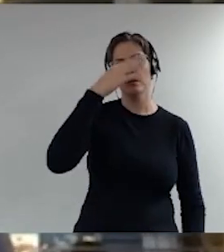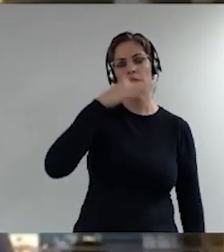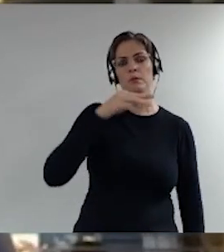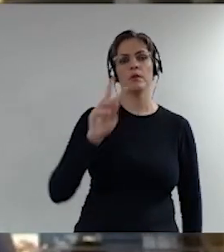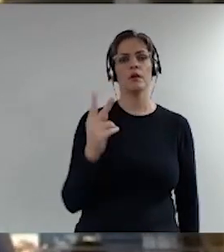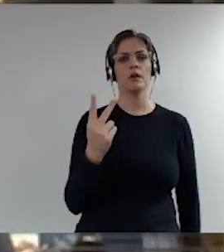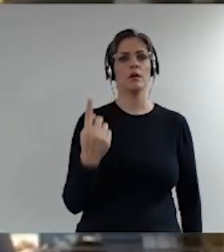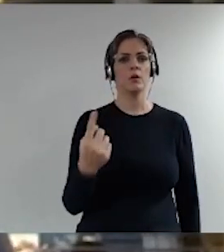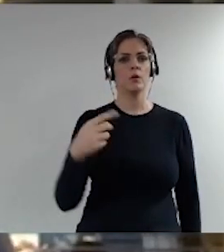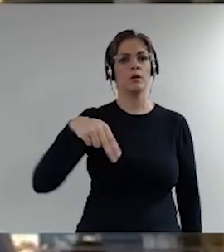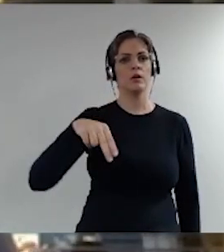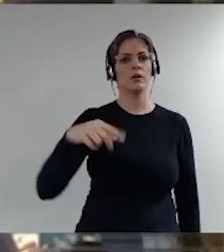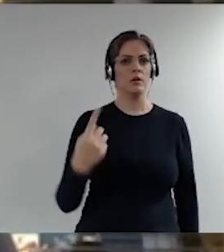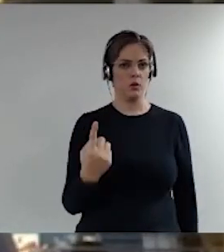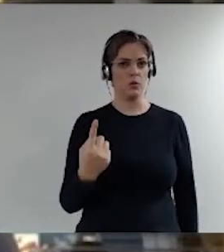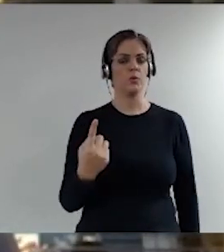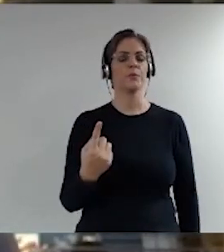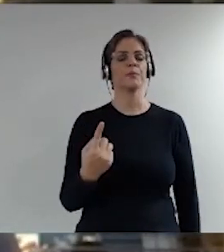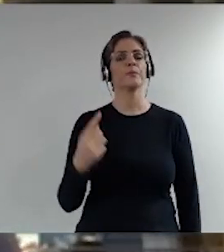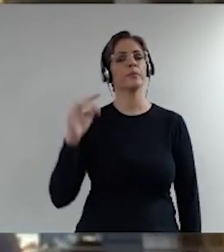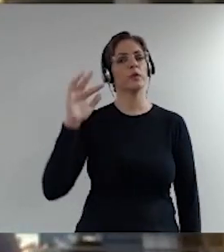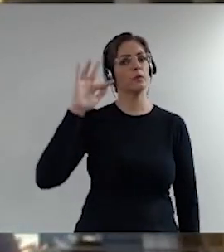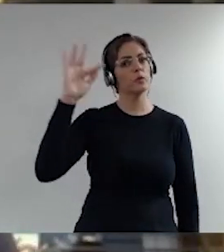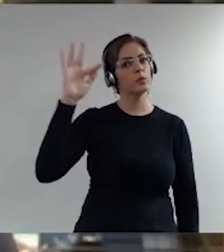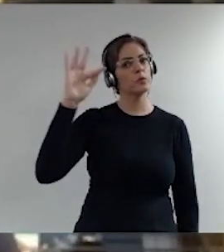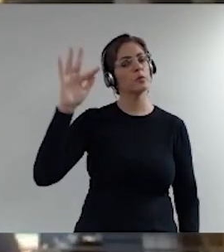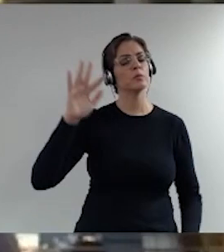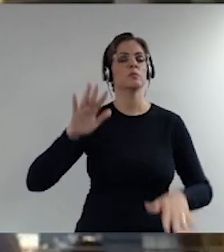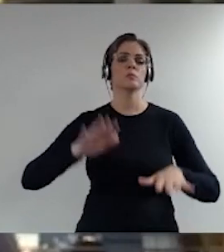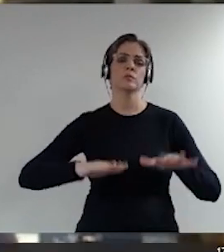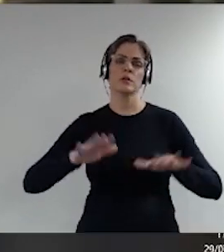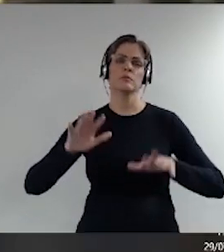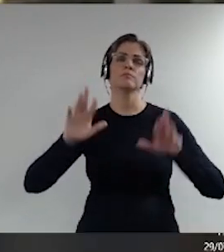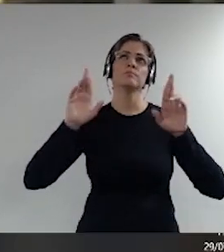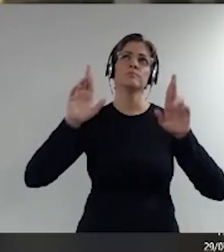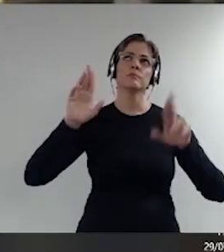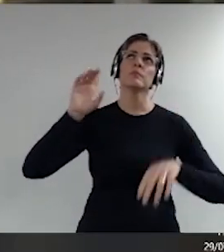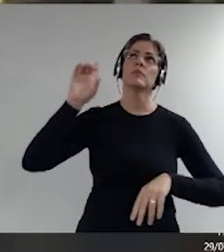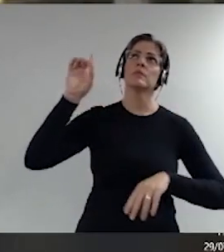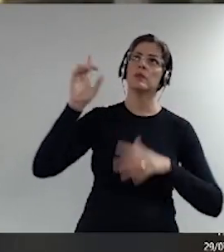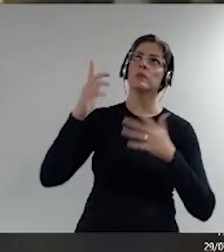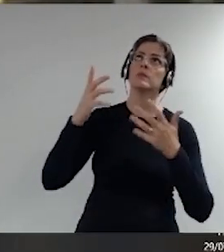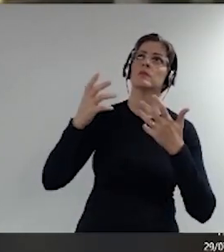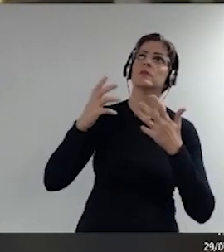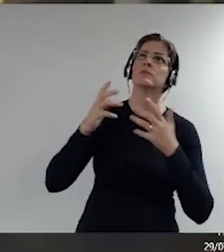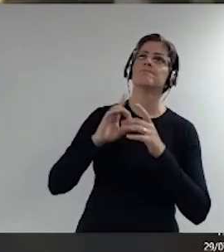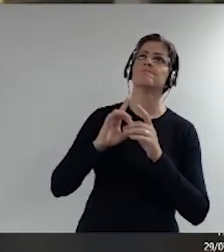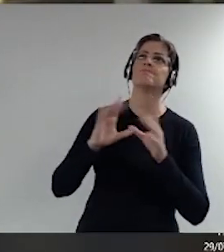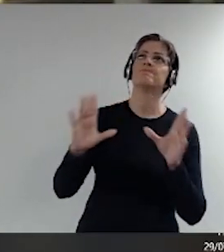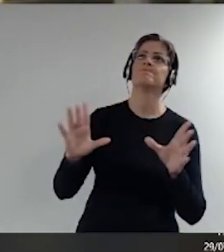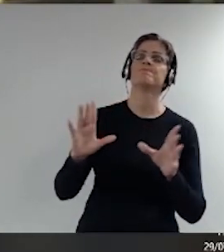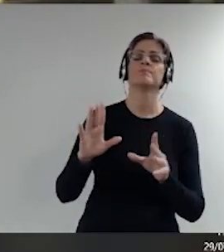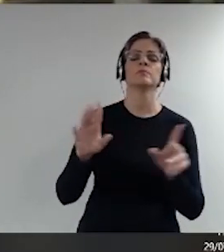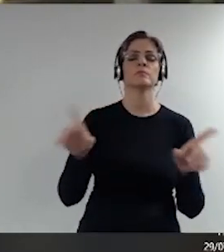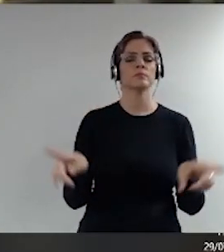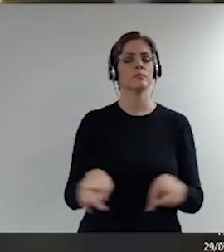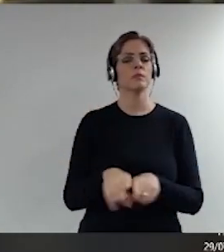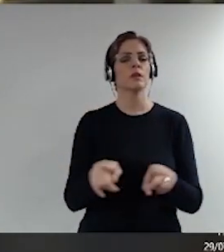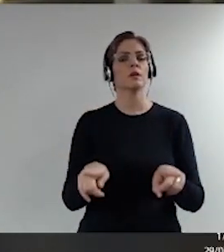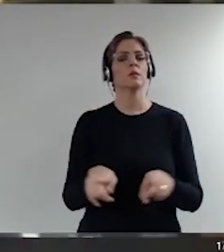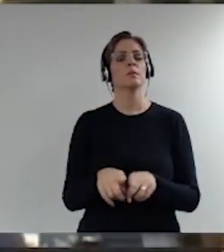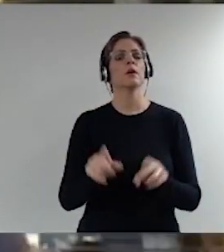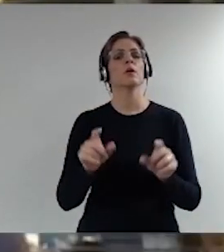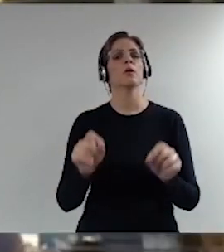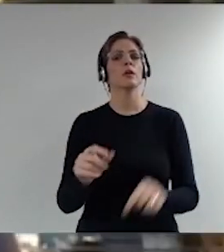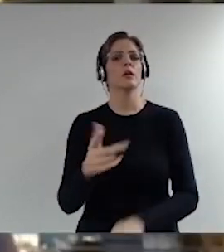H1N1, e futuramente, quem sabe, nós vamos estar, se Deus quiser, tratando da temática aí,